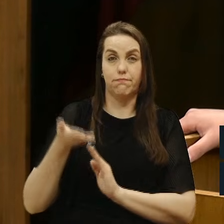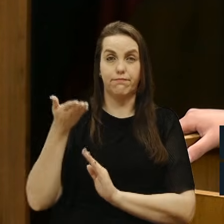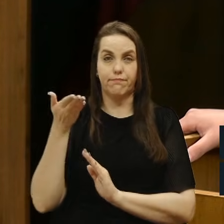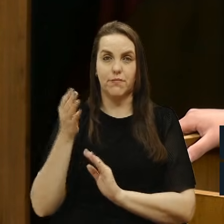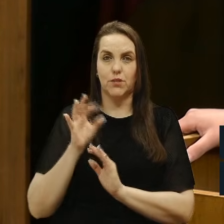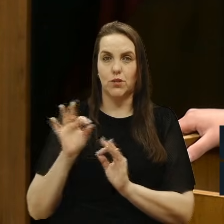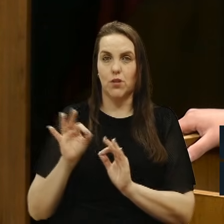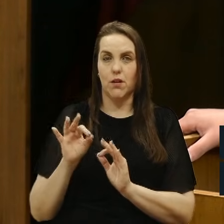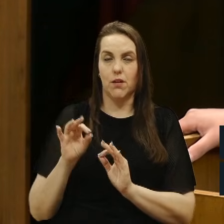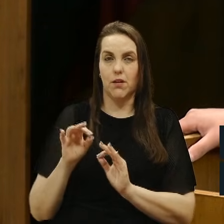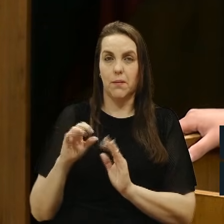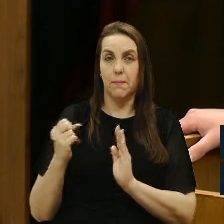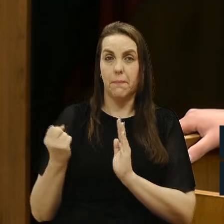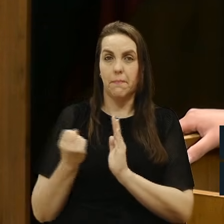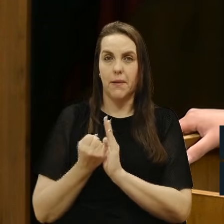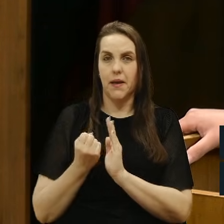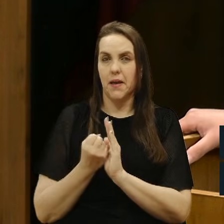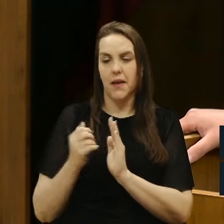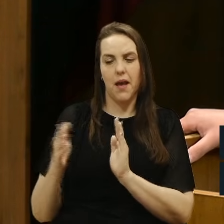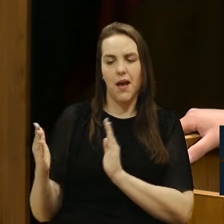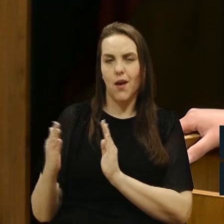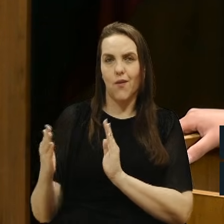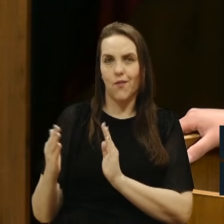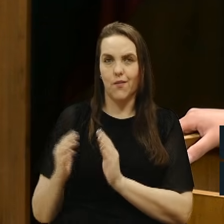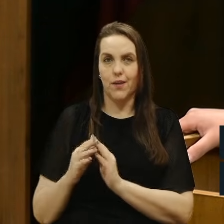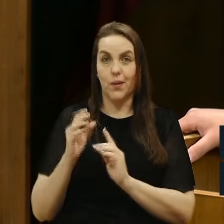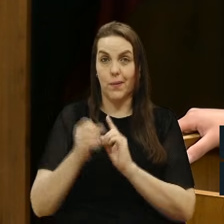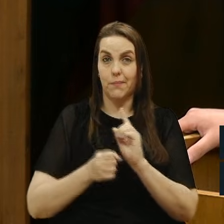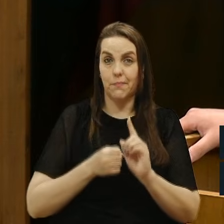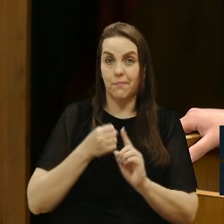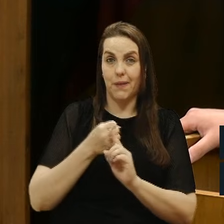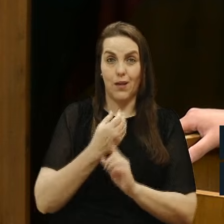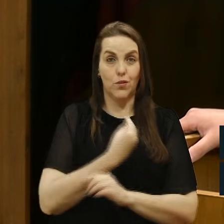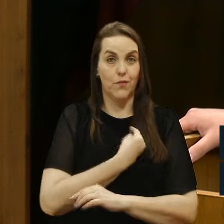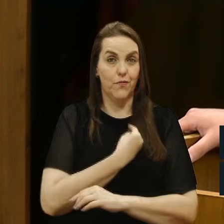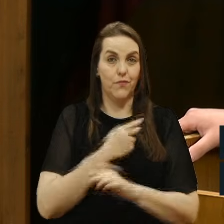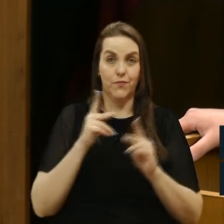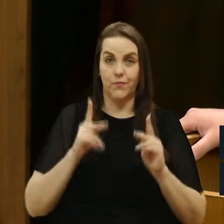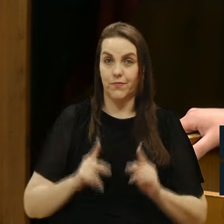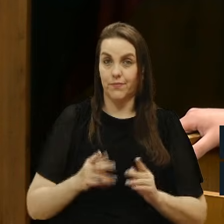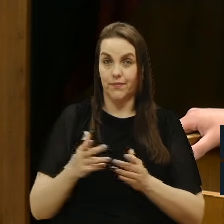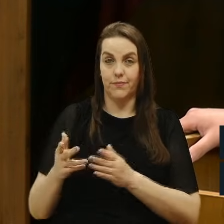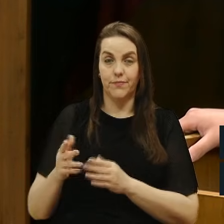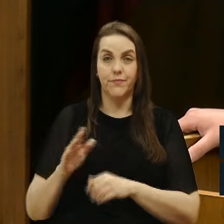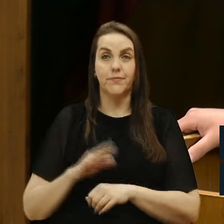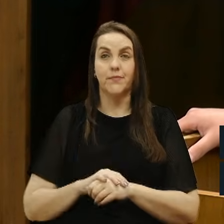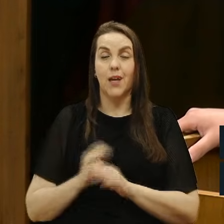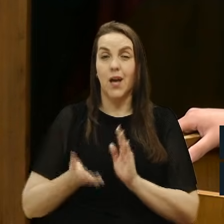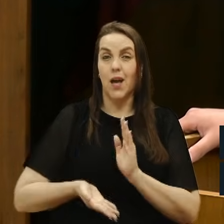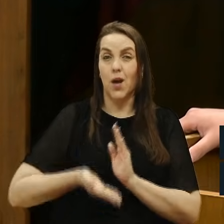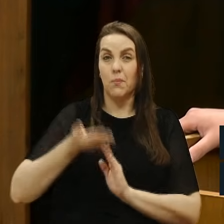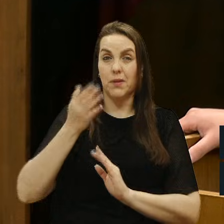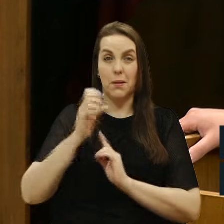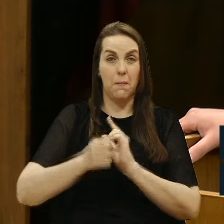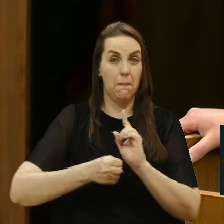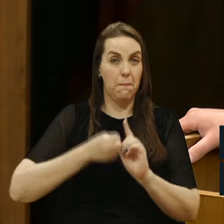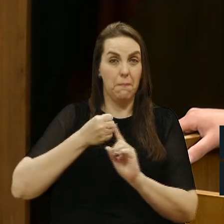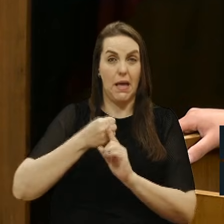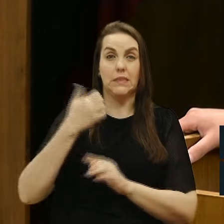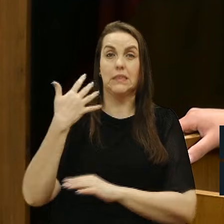simbólico ou que não impactou na vida das pessoas. É um aumento que impactou e